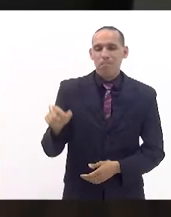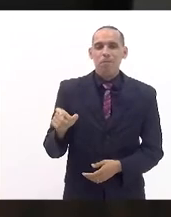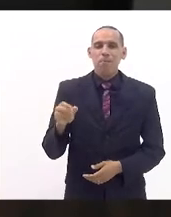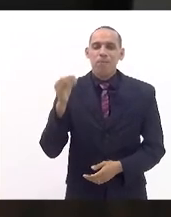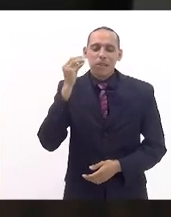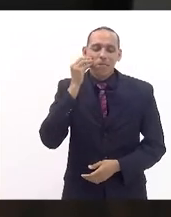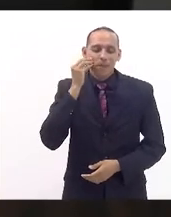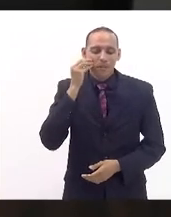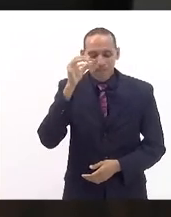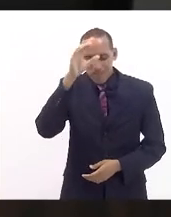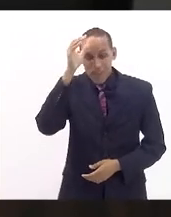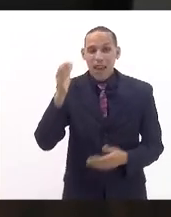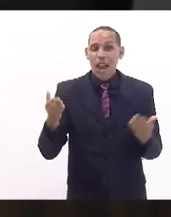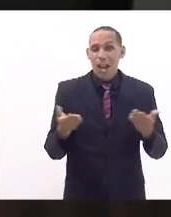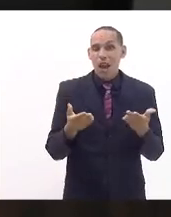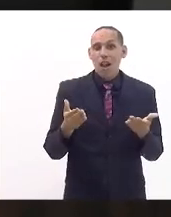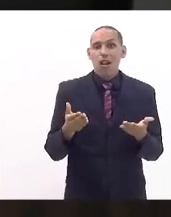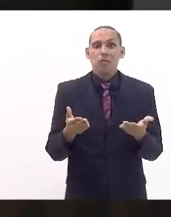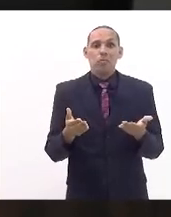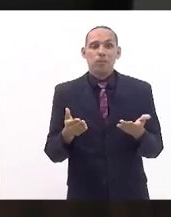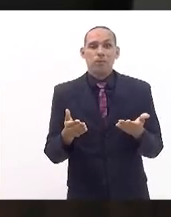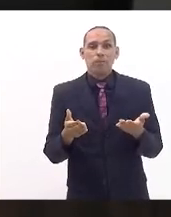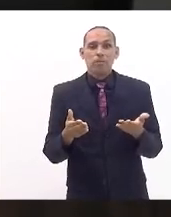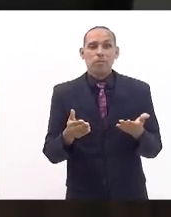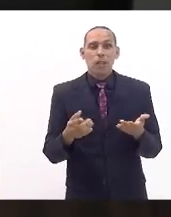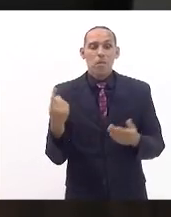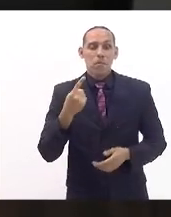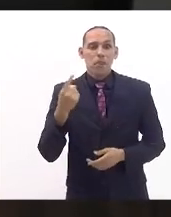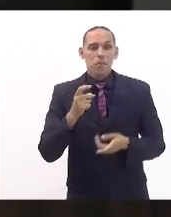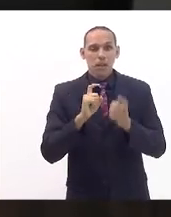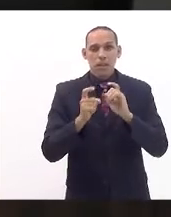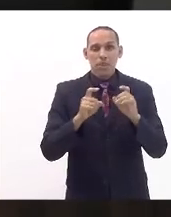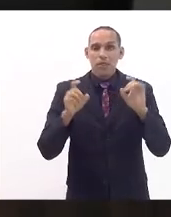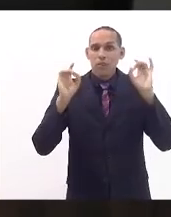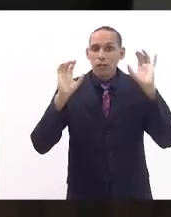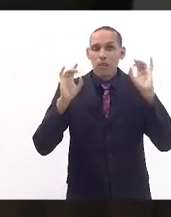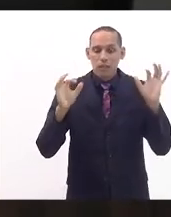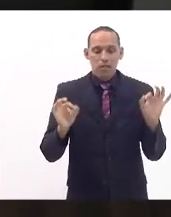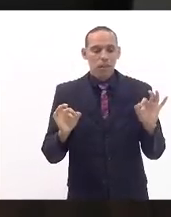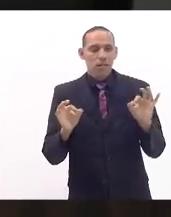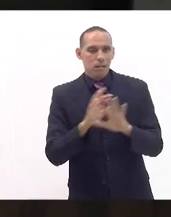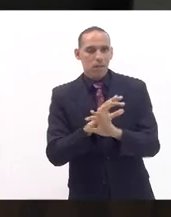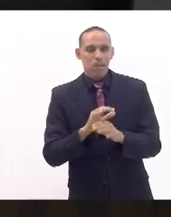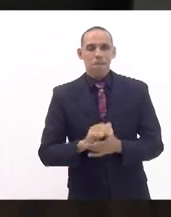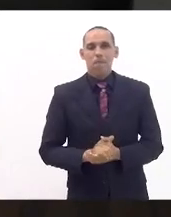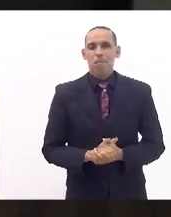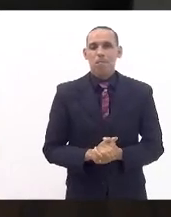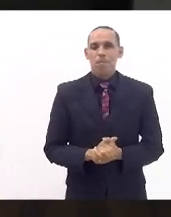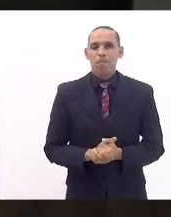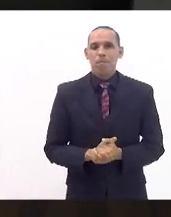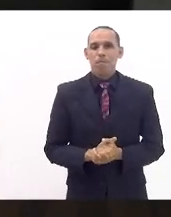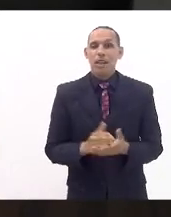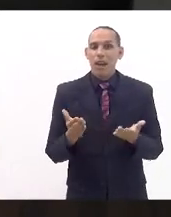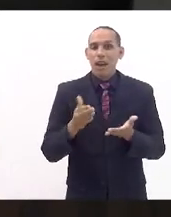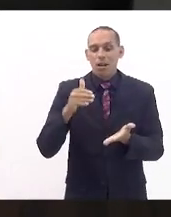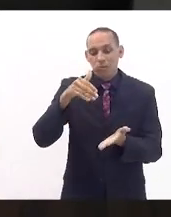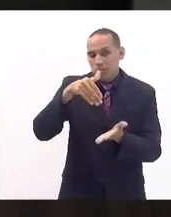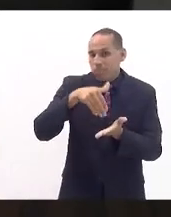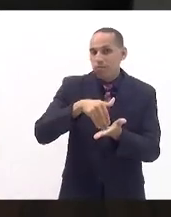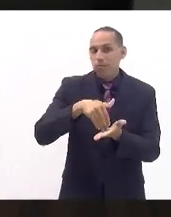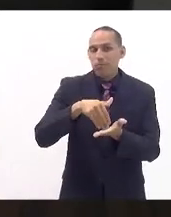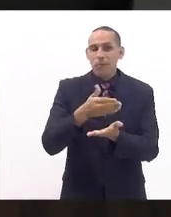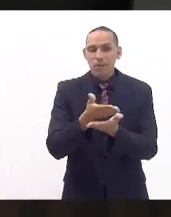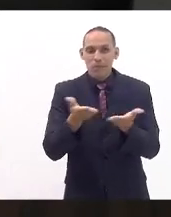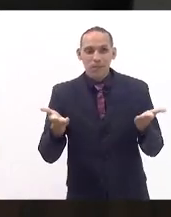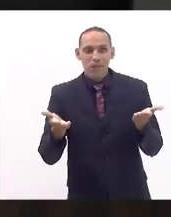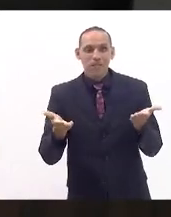sim, nada mais a tratar na primeira sessão extraordinária do dia, mesmo está encerrado. Passa-se ao expediente final e com vocês